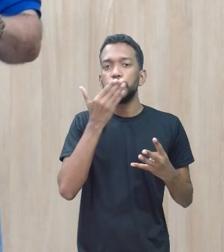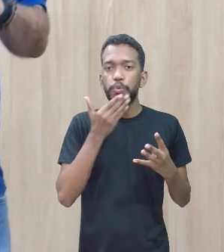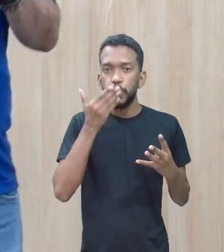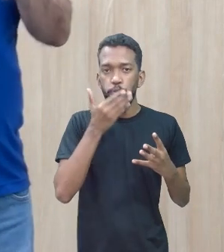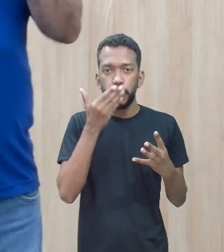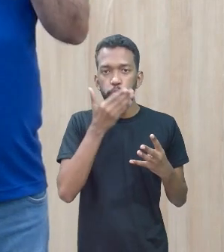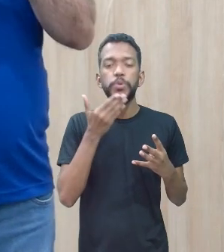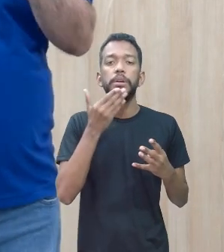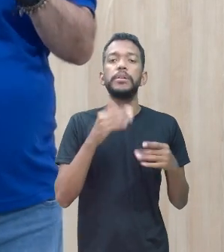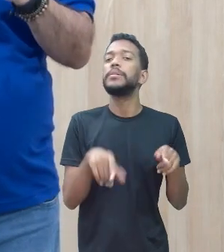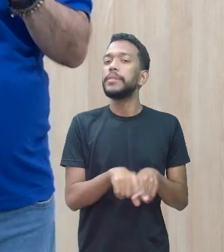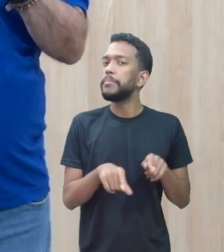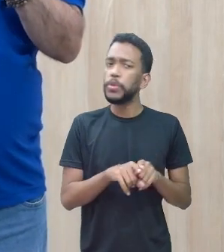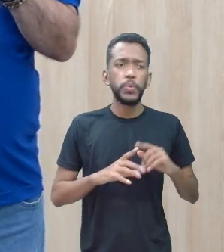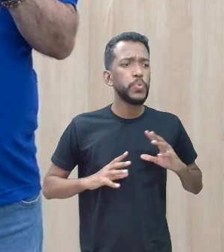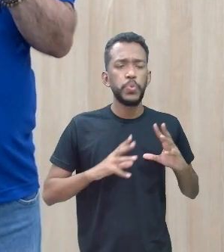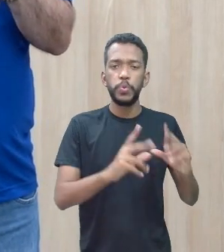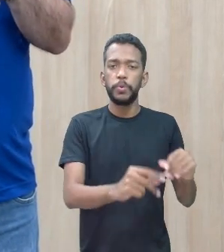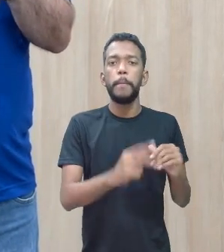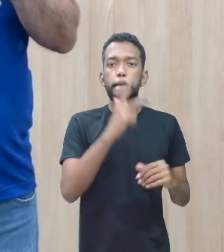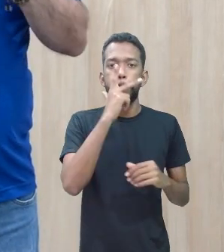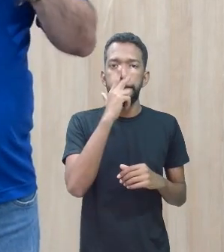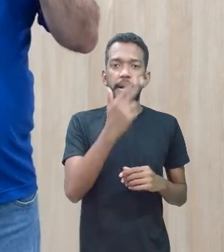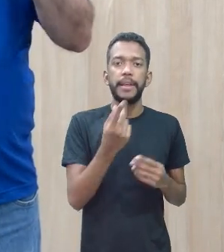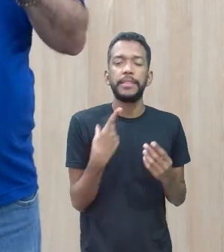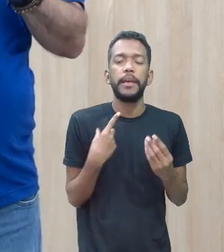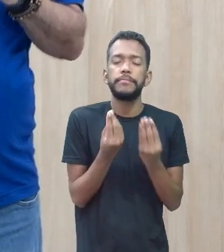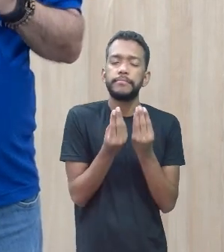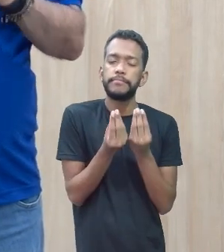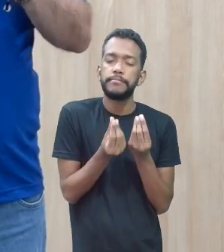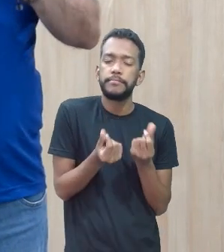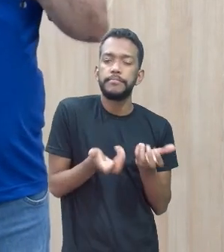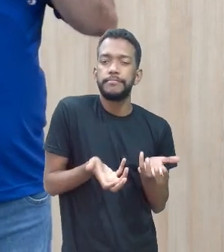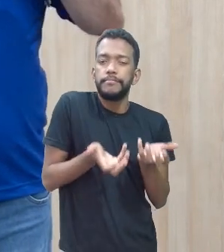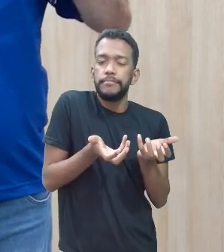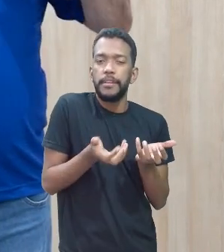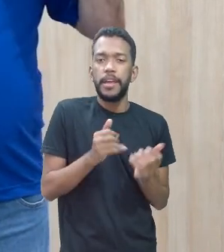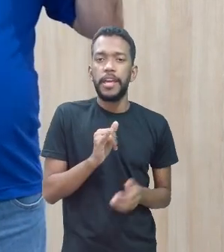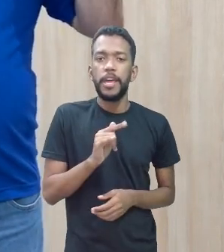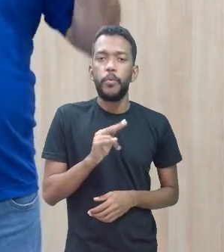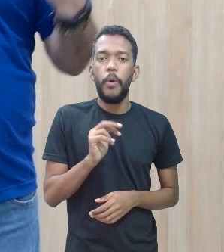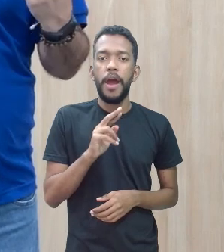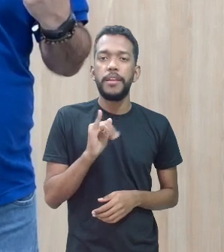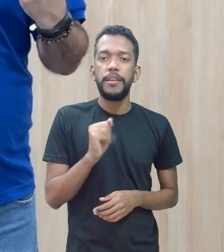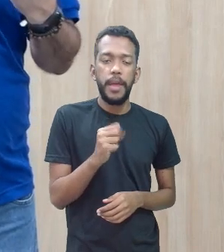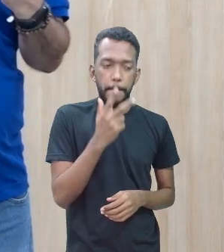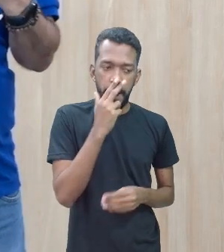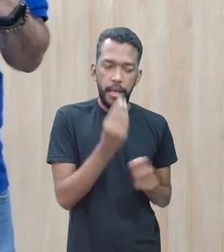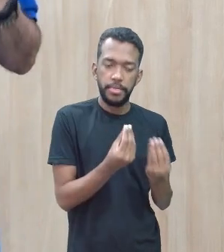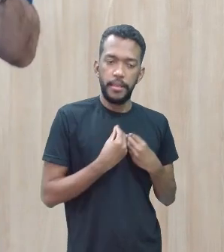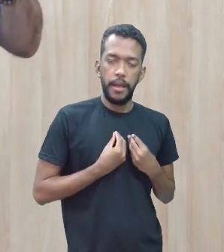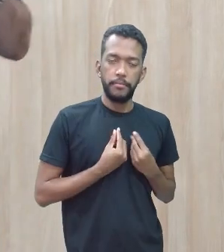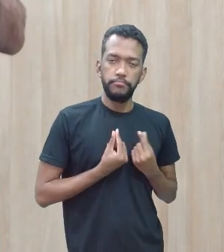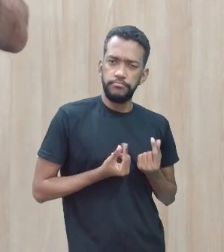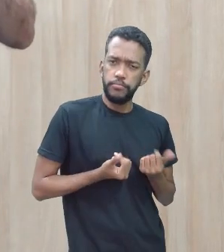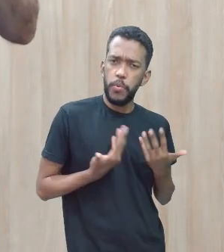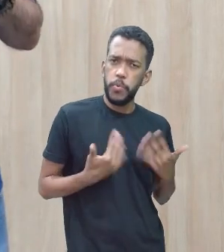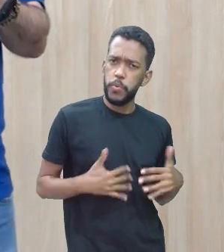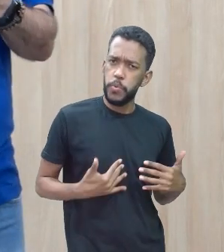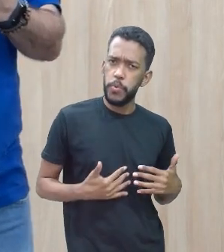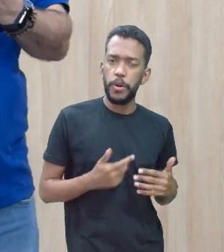região. Tudo aquilo era considerado uma iguaria, né, um produto mais luxuoso, então a gente chama